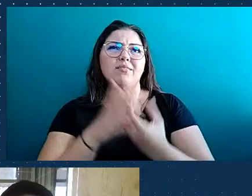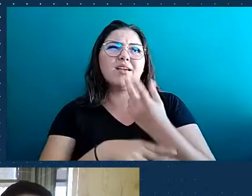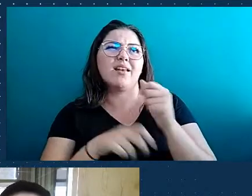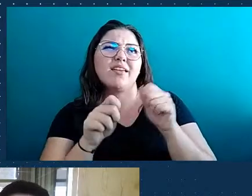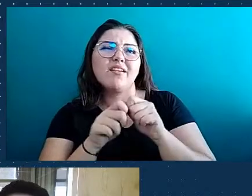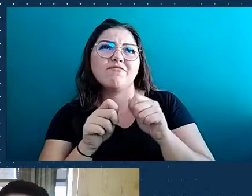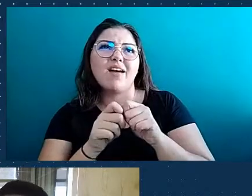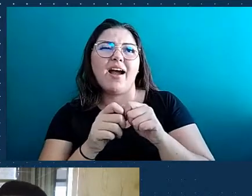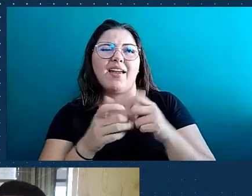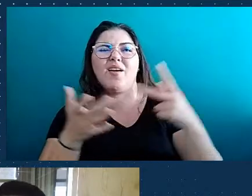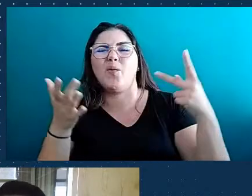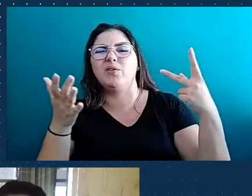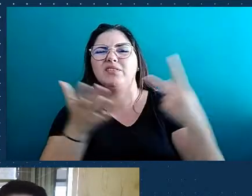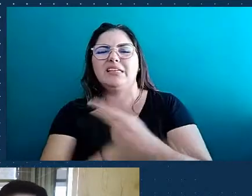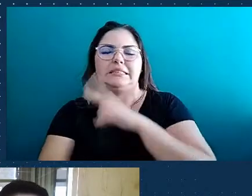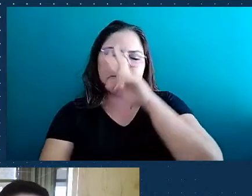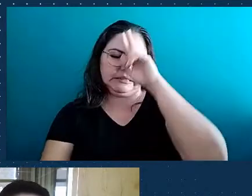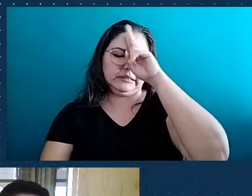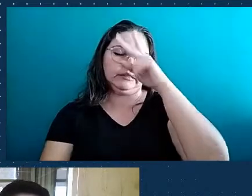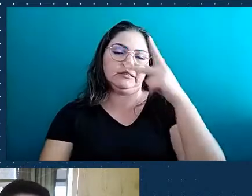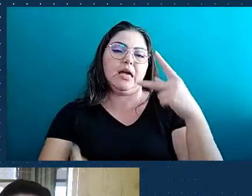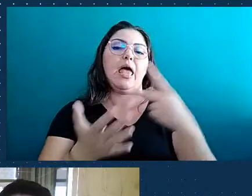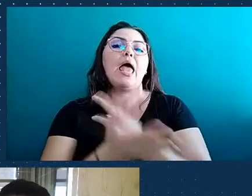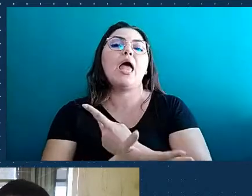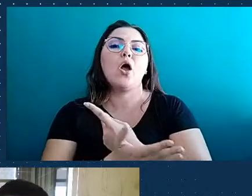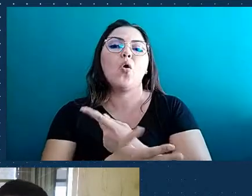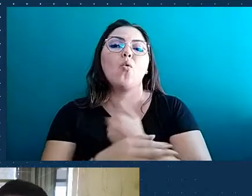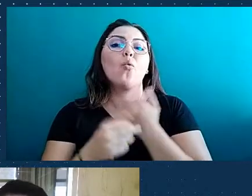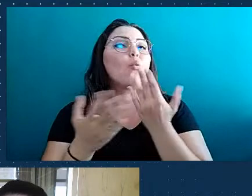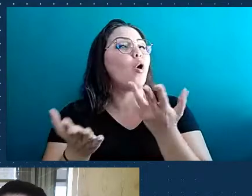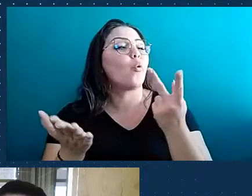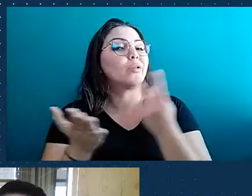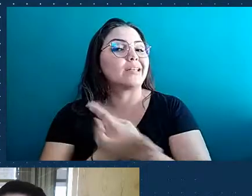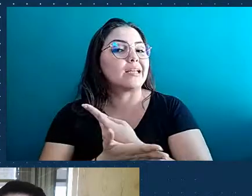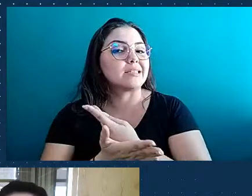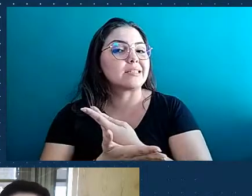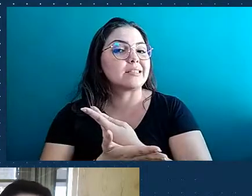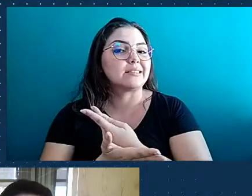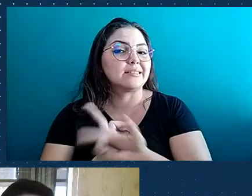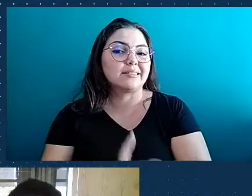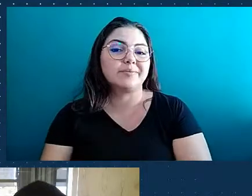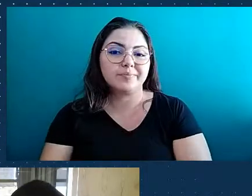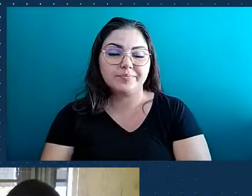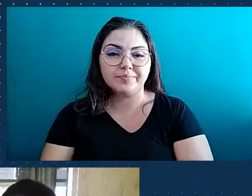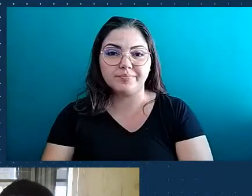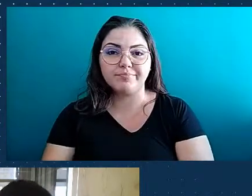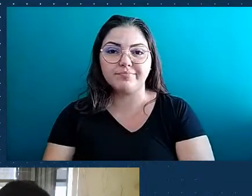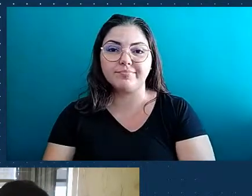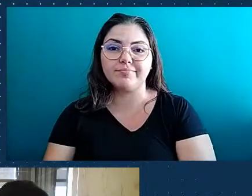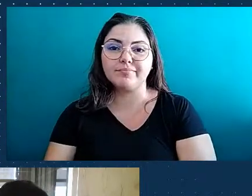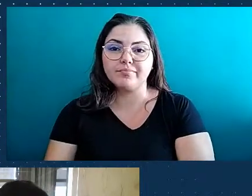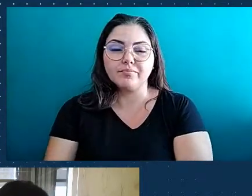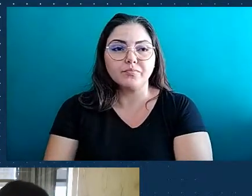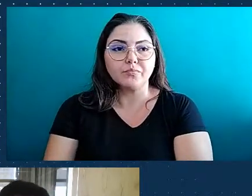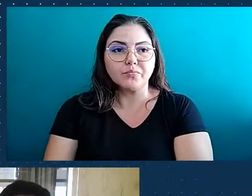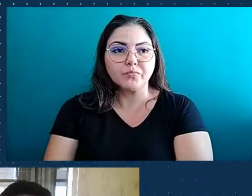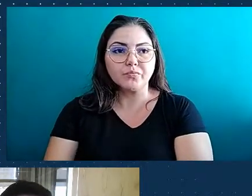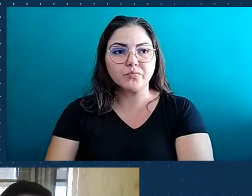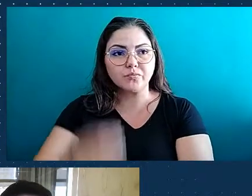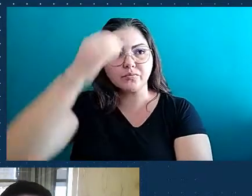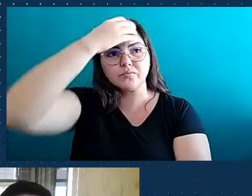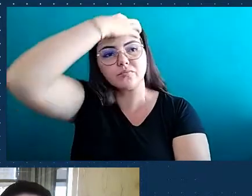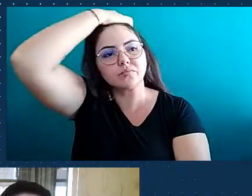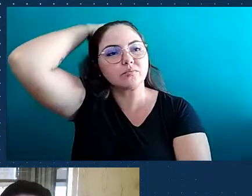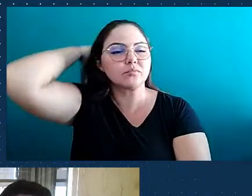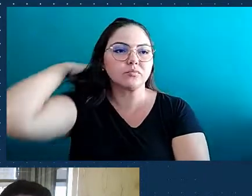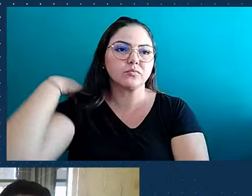sejam erros mais corriqueiros, né? Ah, Luciane, são exatamente esses que eu falei,